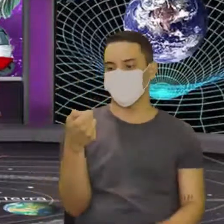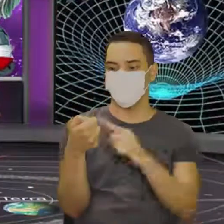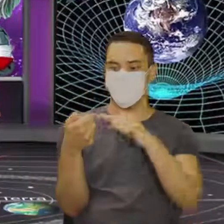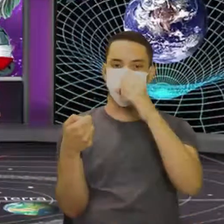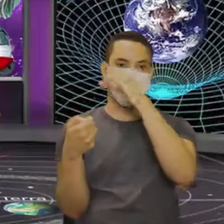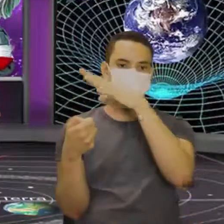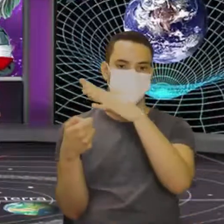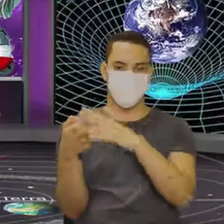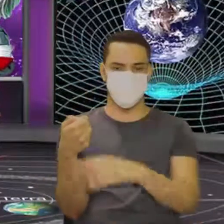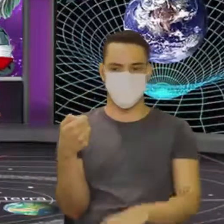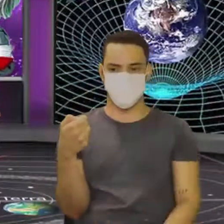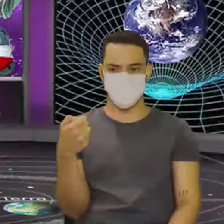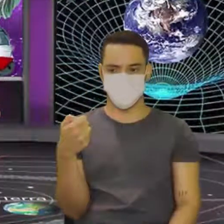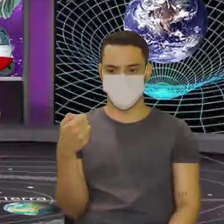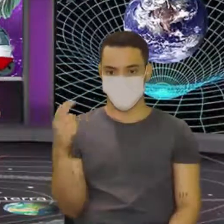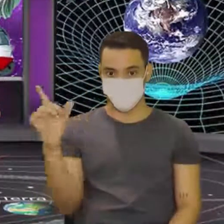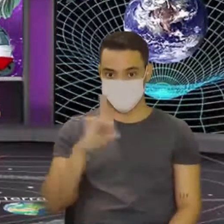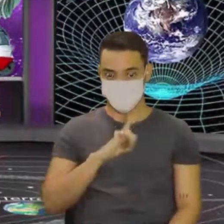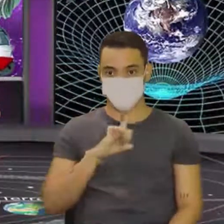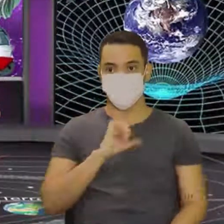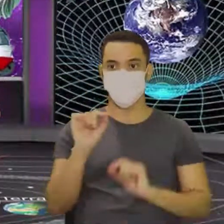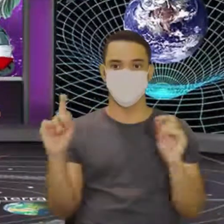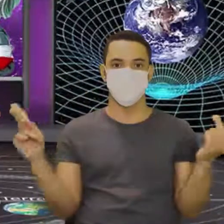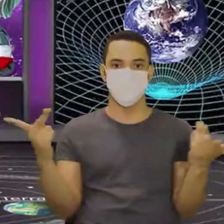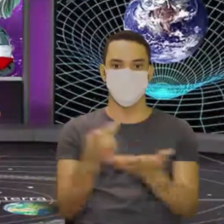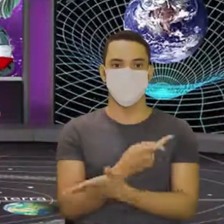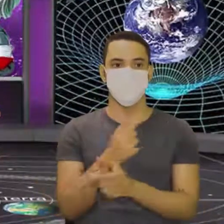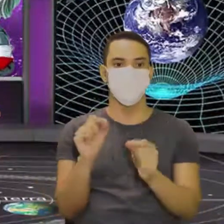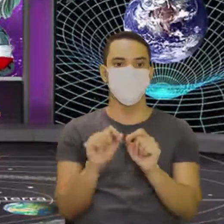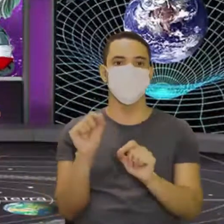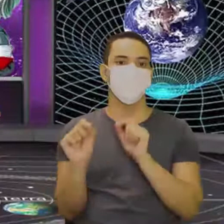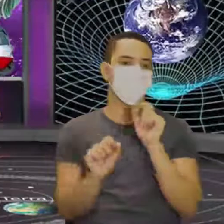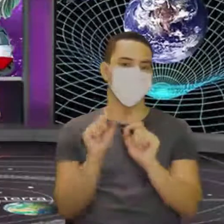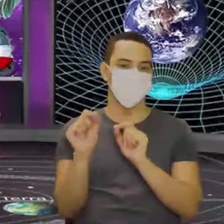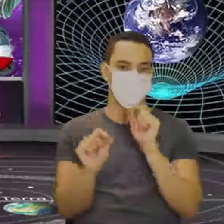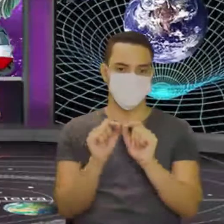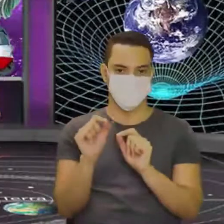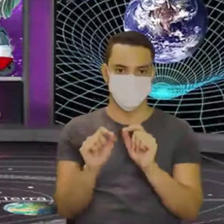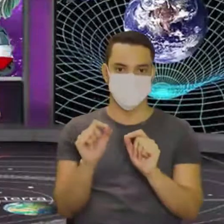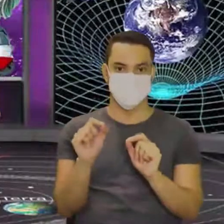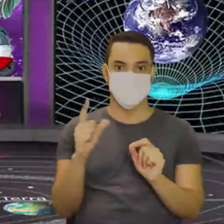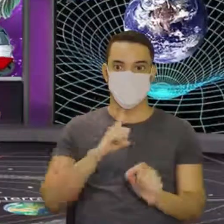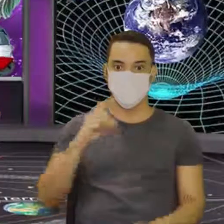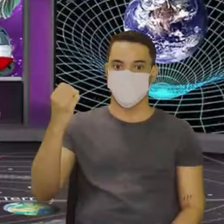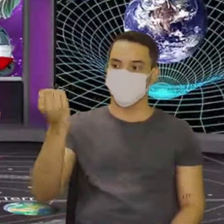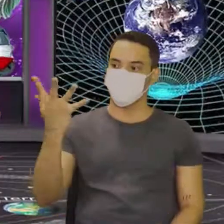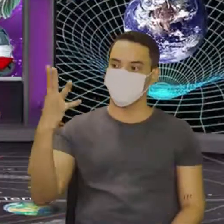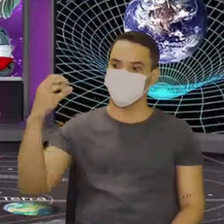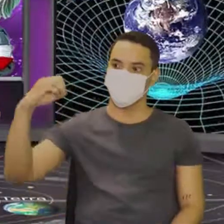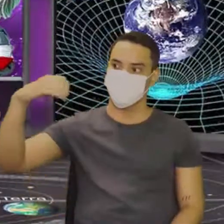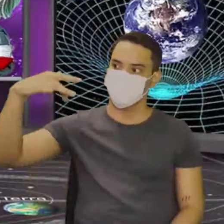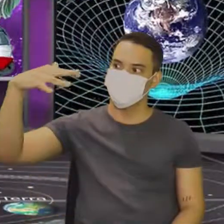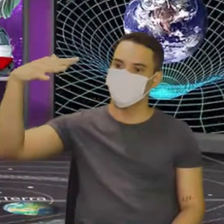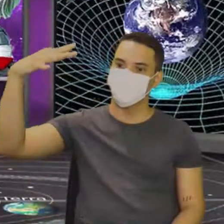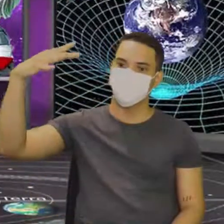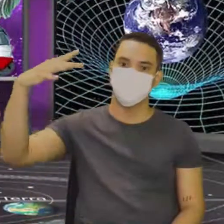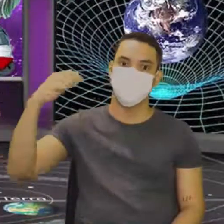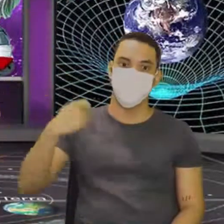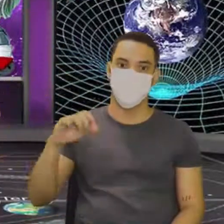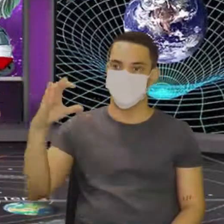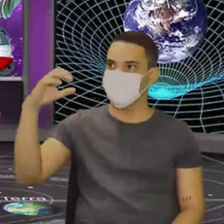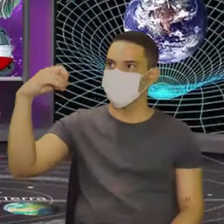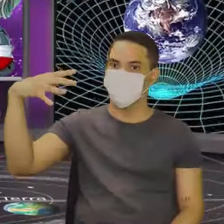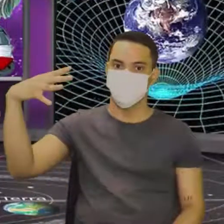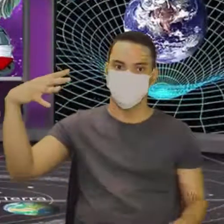mão. E aí, pessoal, o que eu vou ter que fazer para eu obter o brilho dessa lâmpada aqui, né? Eu vou ter que ligar